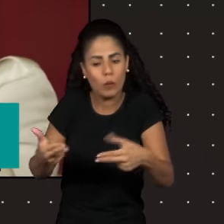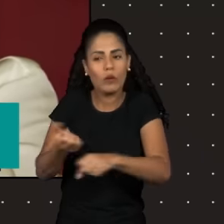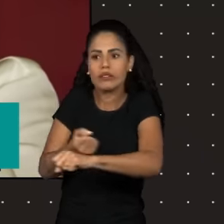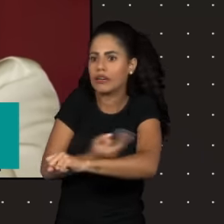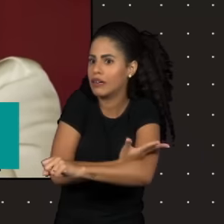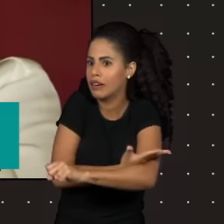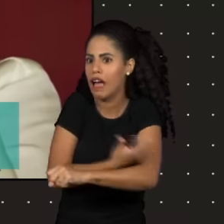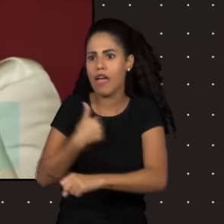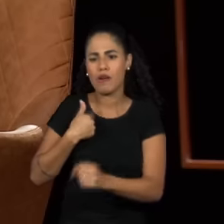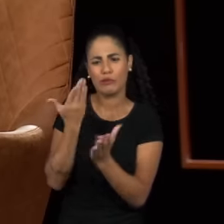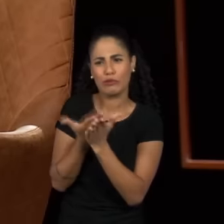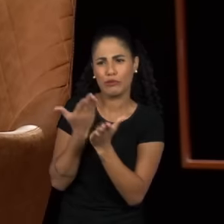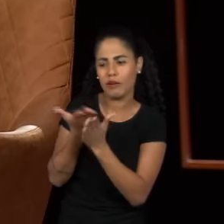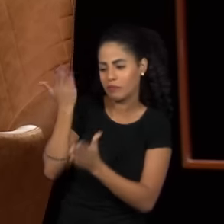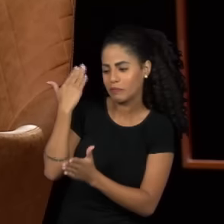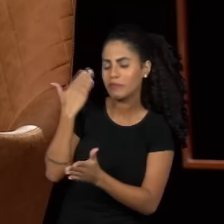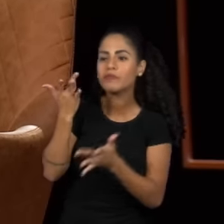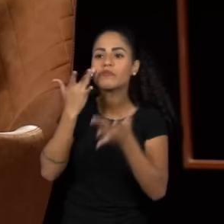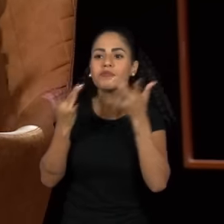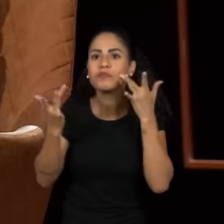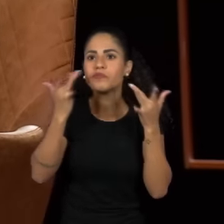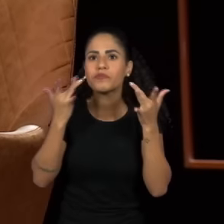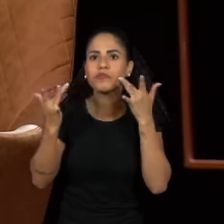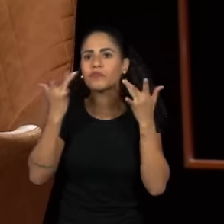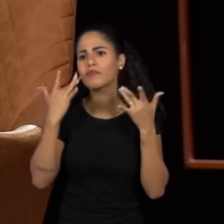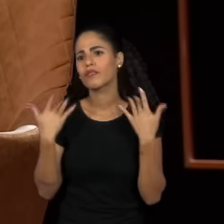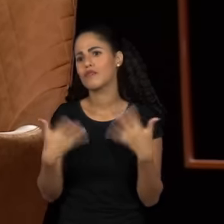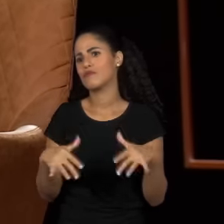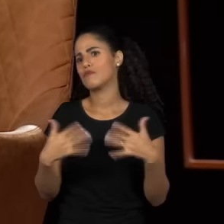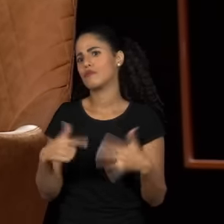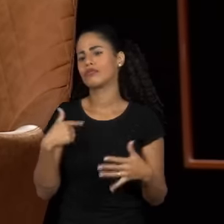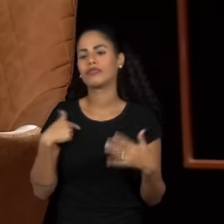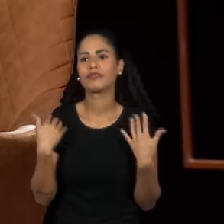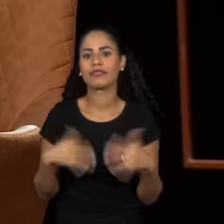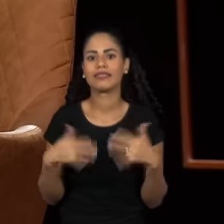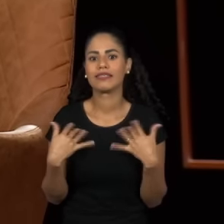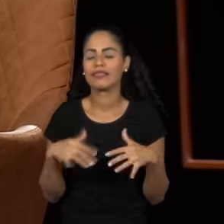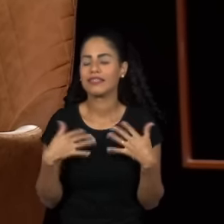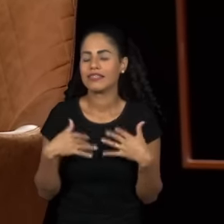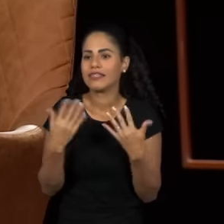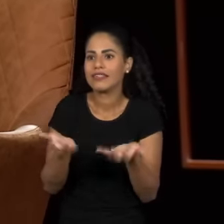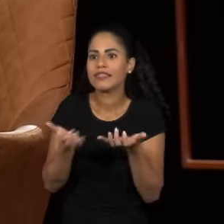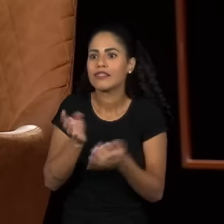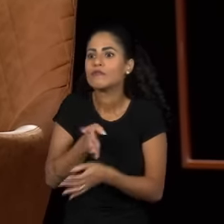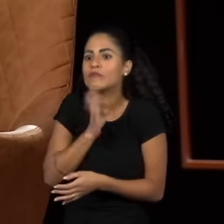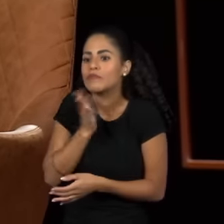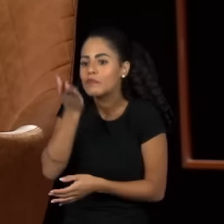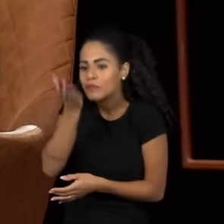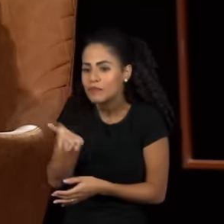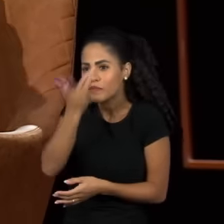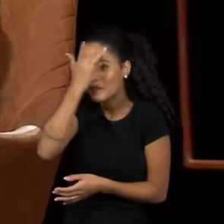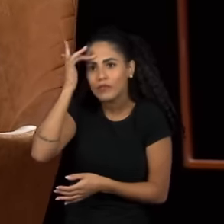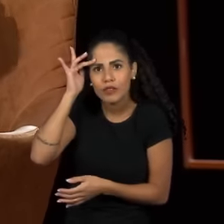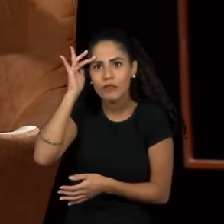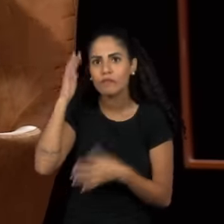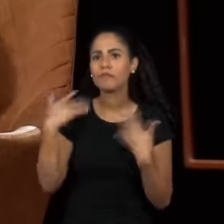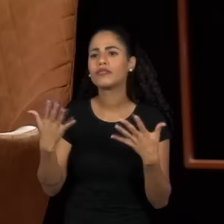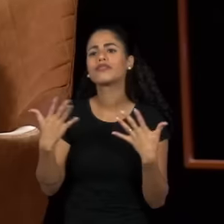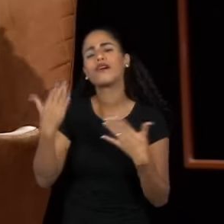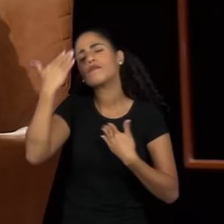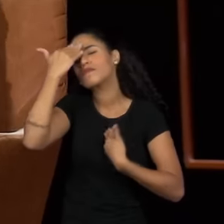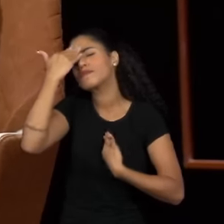Estudante de teatro, a gente é muito efusivo, né? A gente é muito visceral. Então, a gente se joga no chão e fala